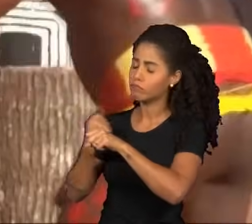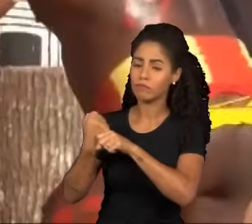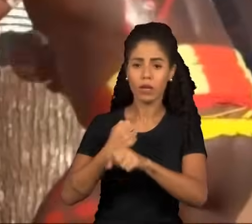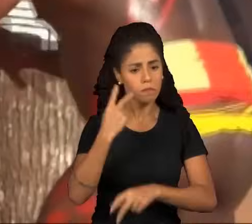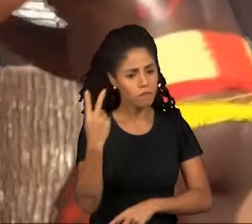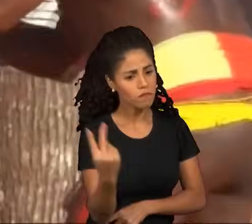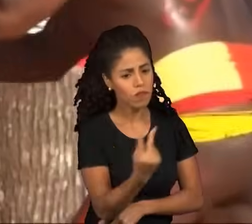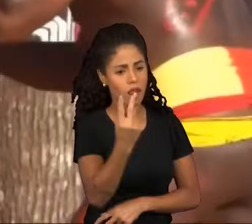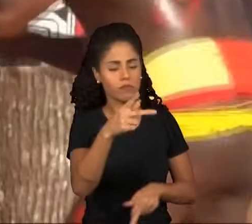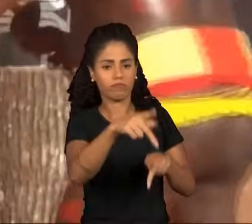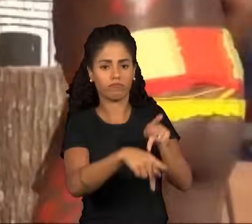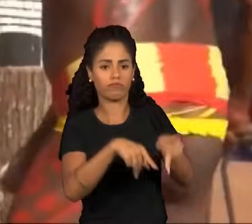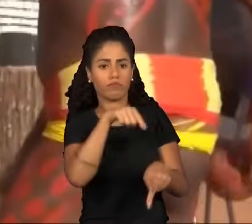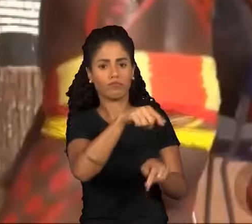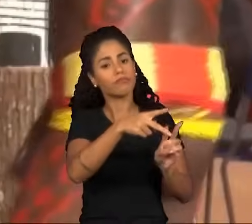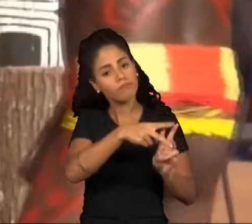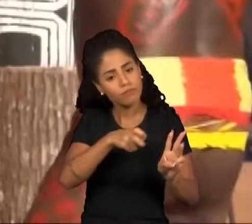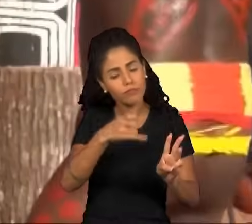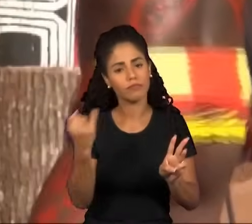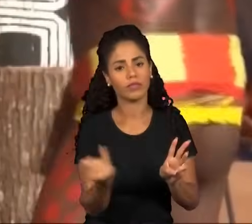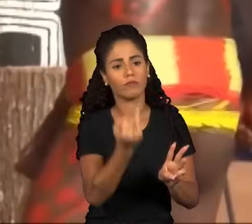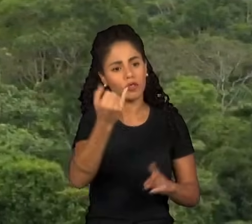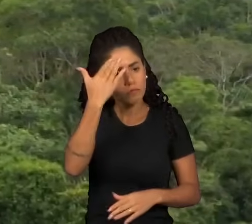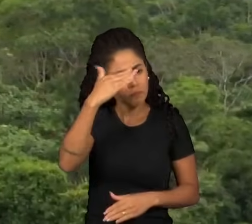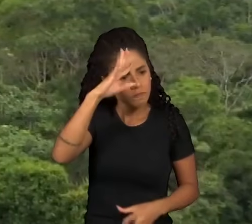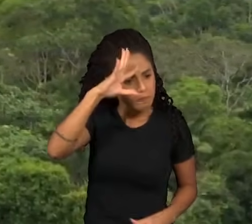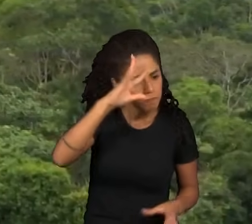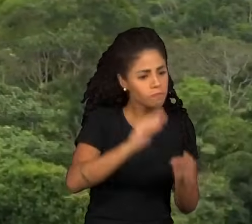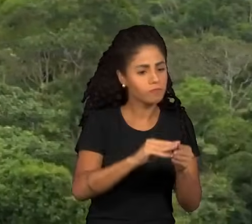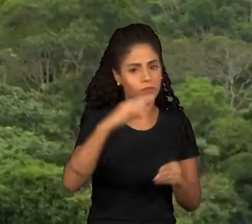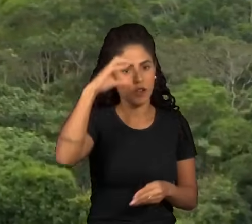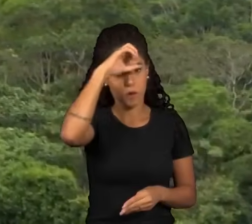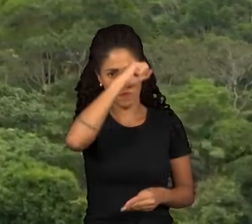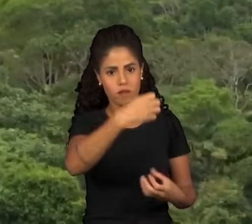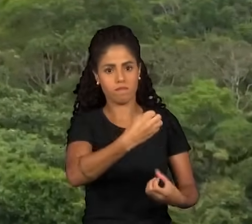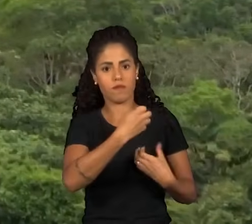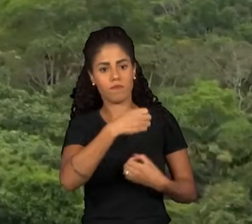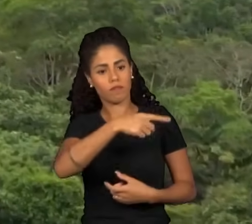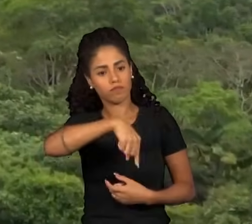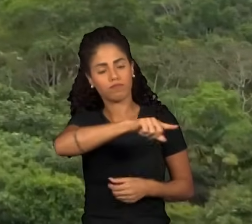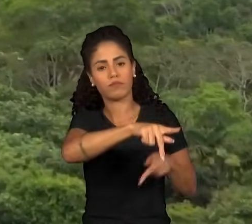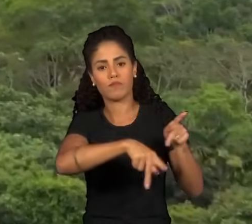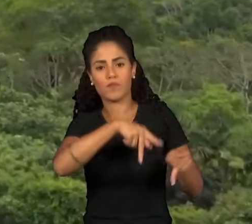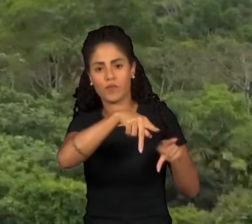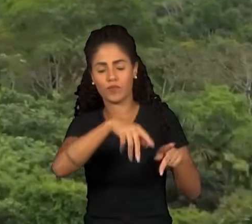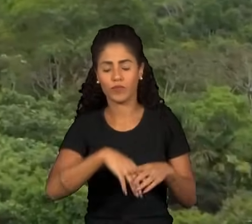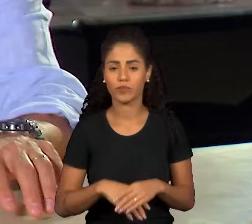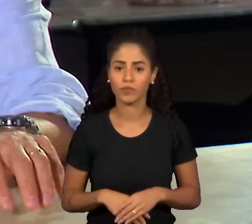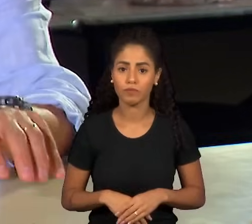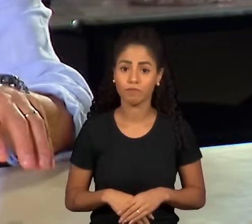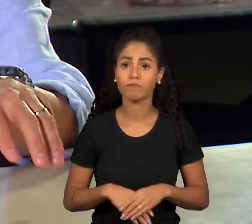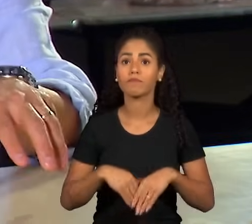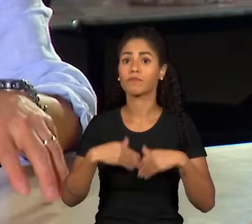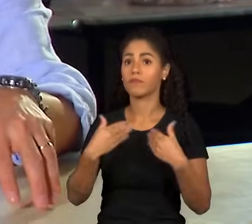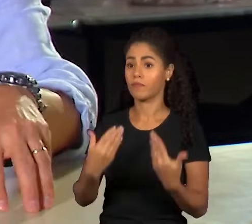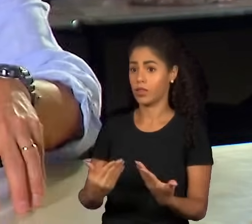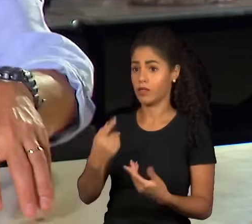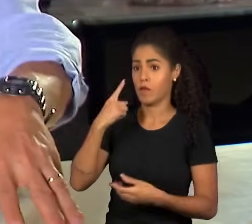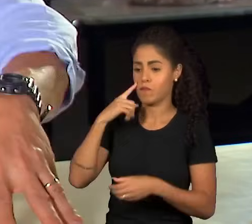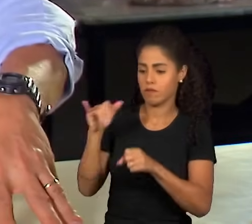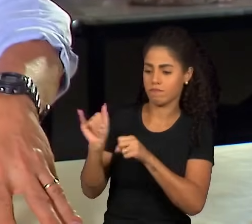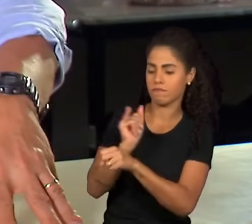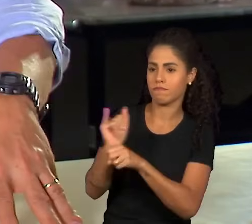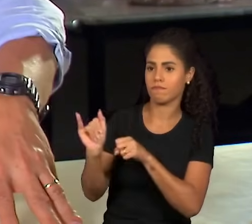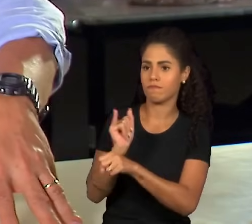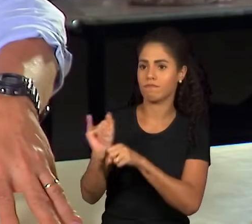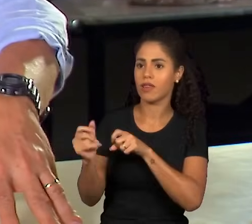povos milenares é um caminho para um futuro mais sustentável. Ninguém garante para mim que as estratégias de